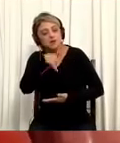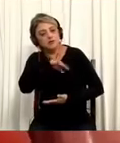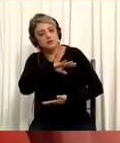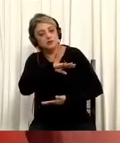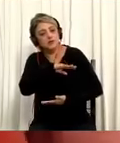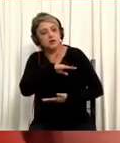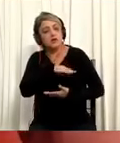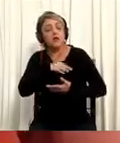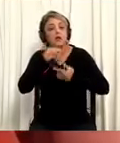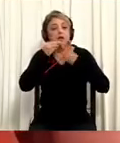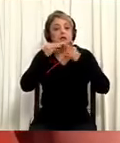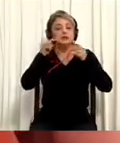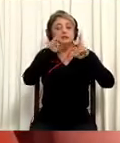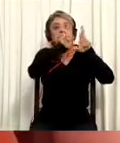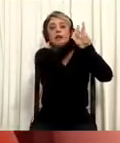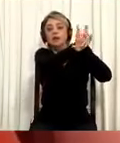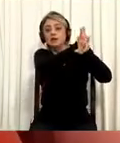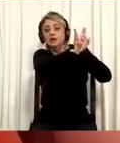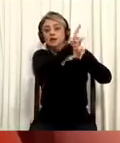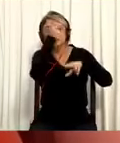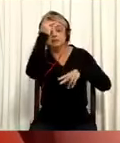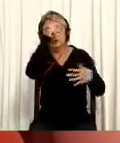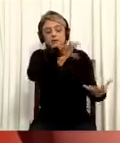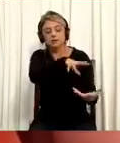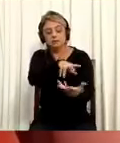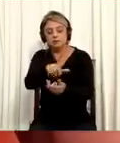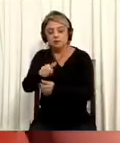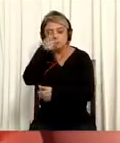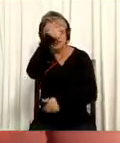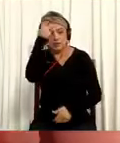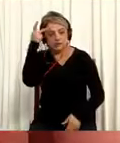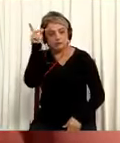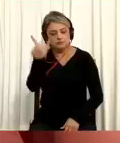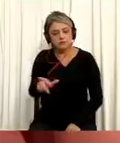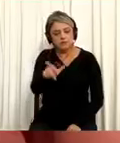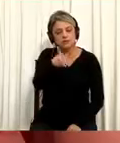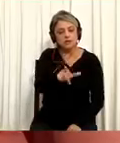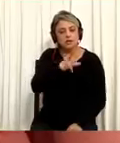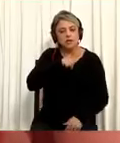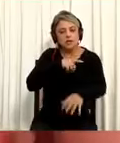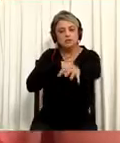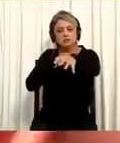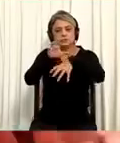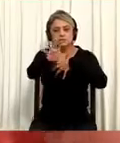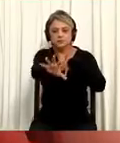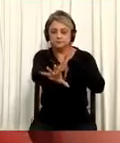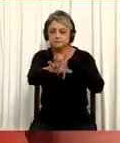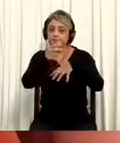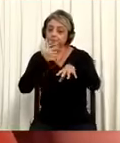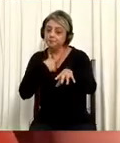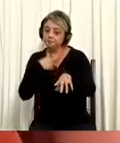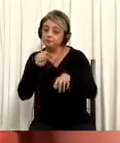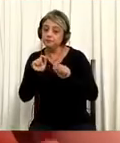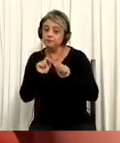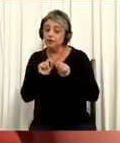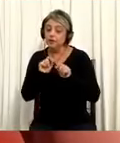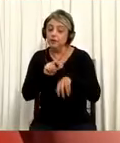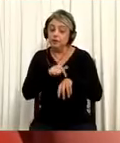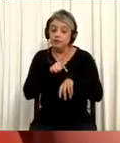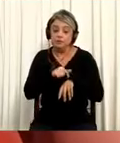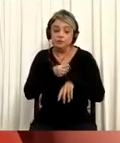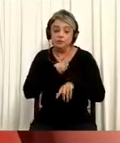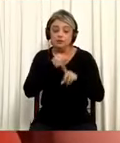essa mensagem de esperança para o mundo, para as pessoas, ter essa solidariedade com as pessoas que estão no momento